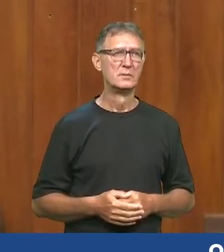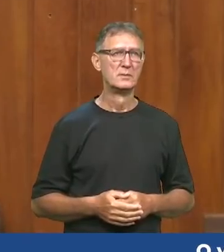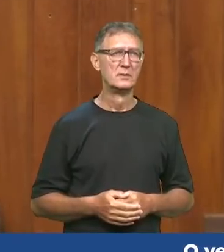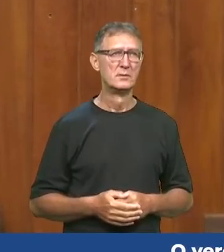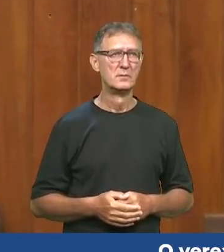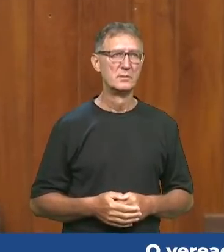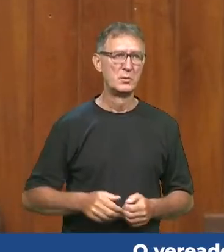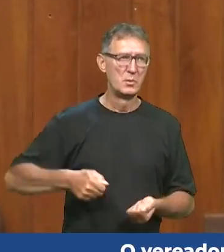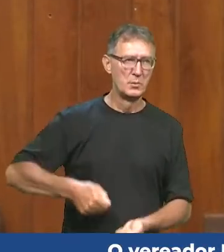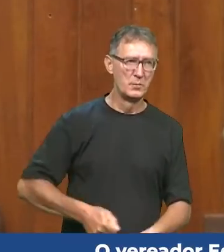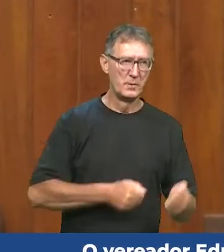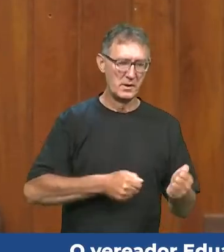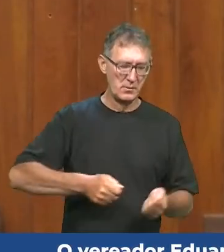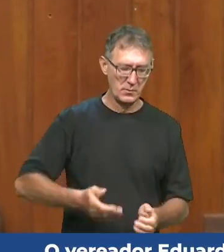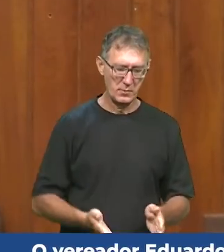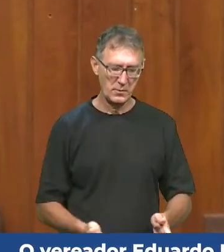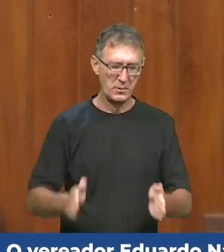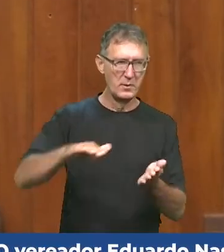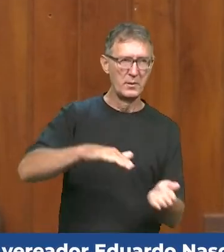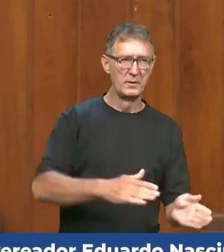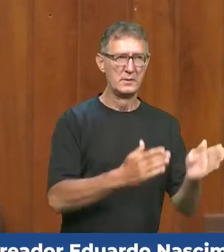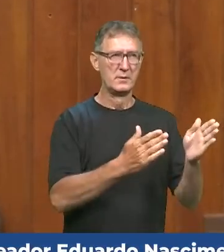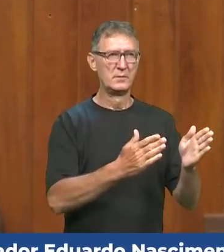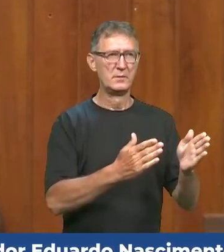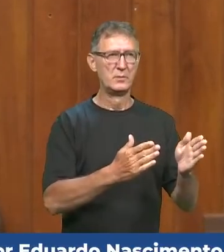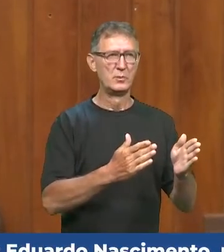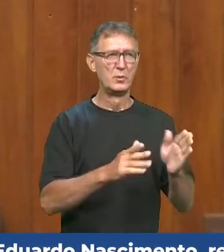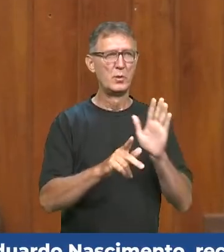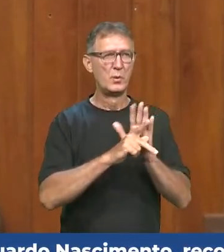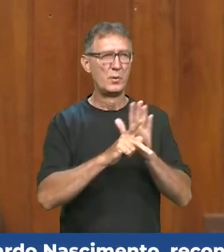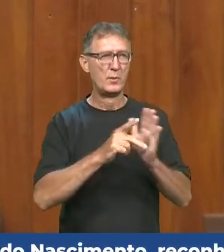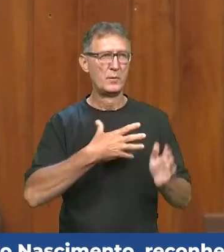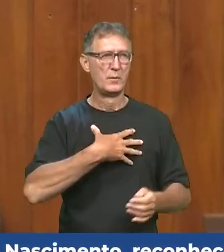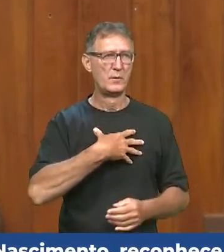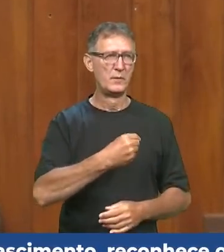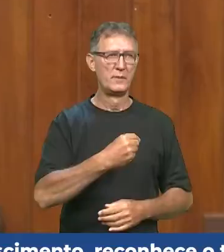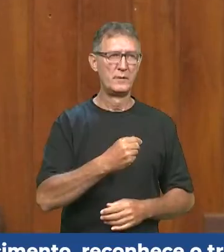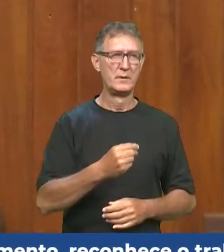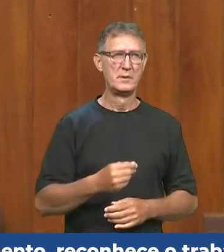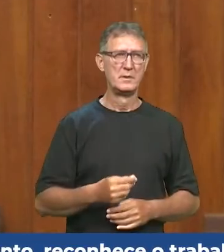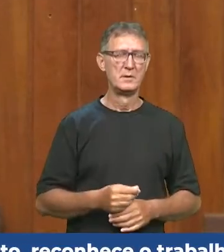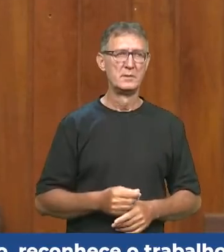abrir o túmulo e fazer o sepultamento foram os filhos